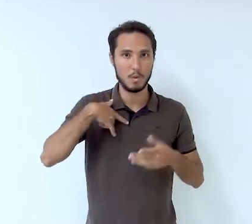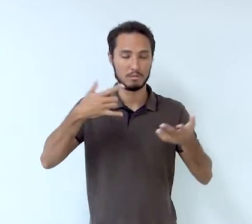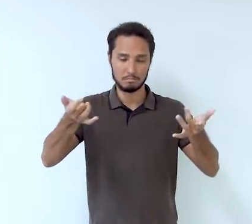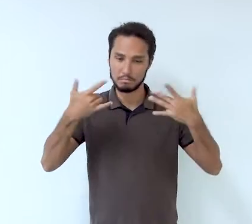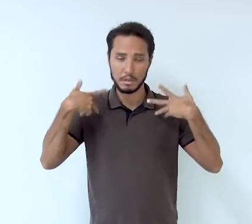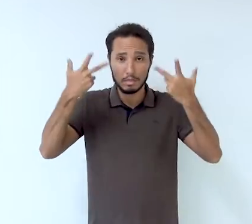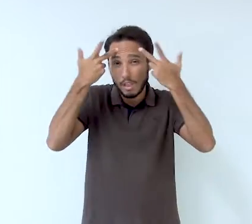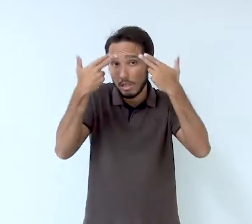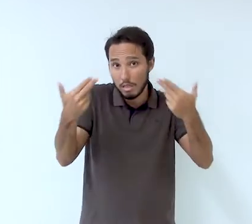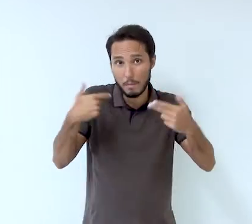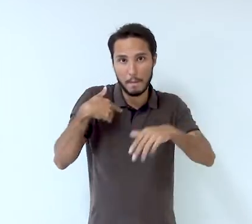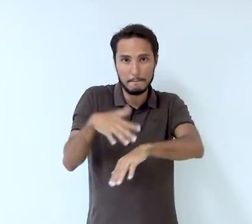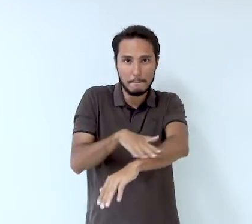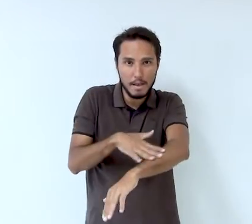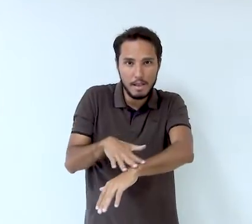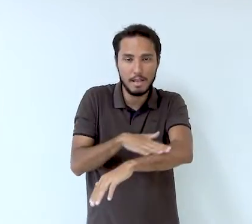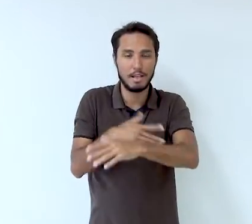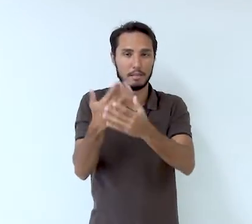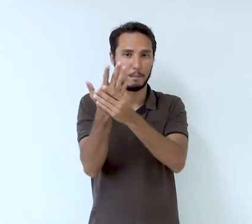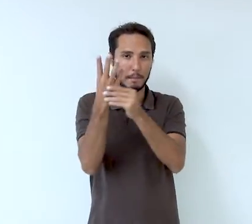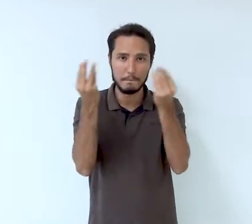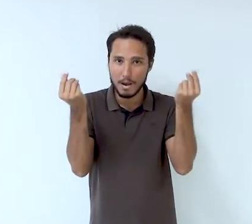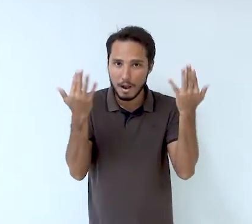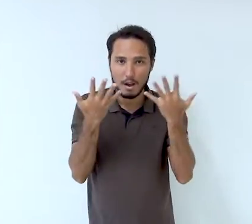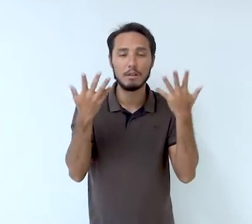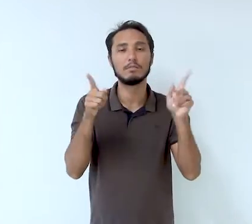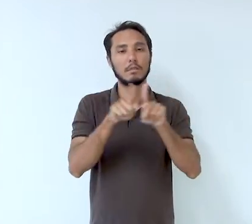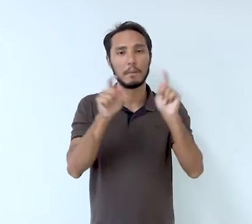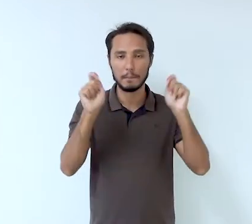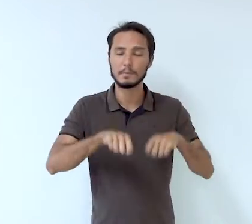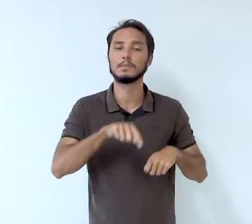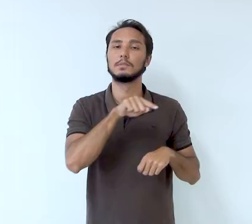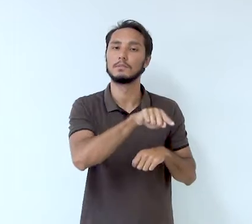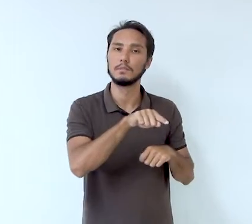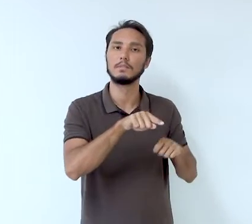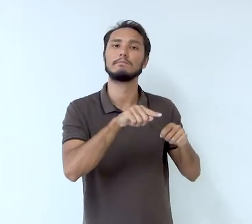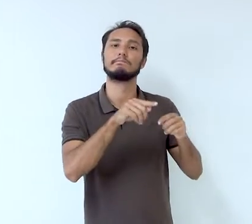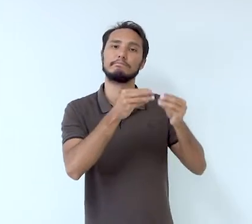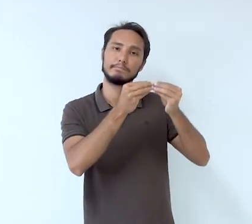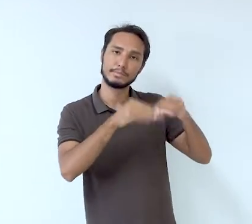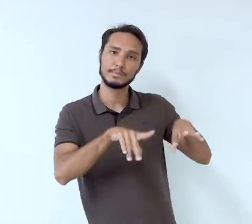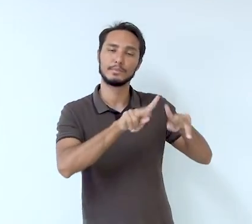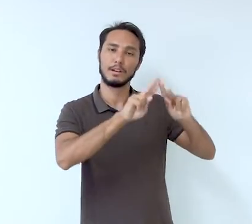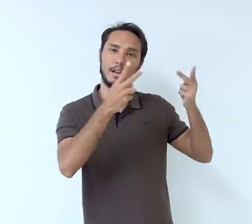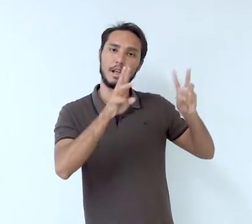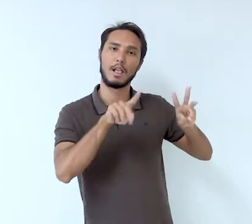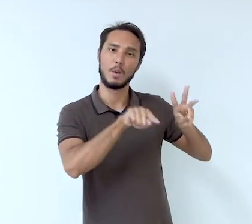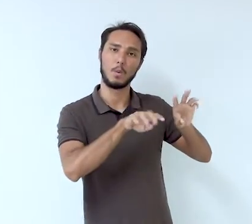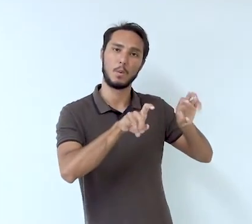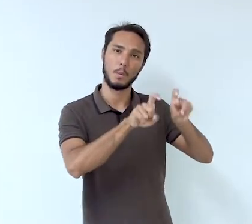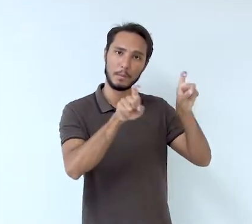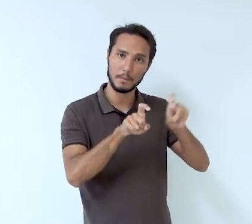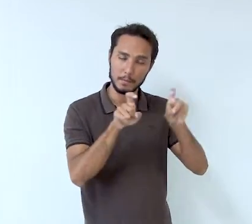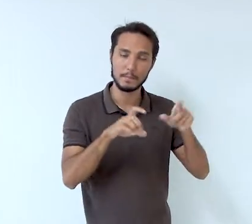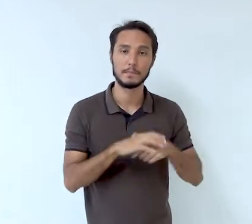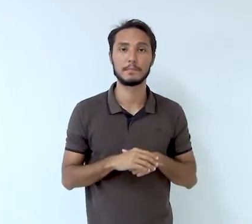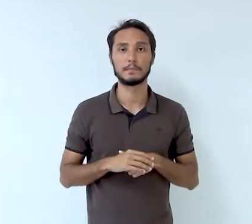também presentes naturalmente na nossa pele, nas nossas mãos, também podem causar dano aos hardwares do